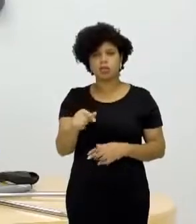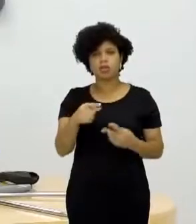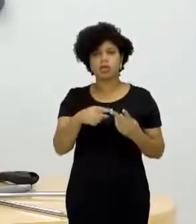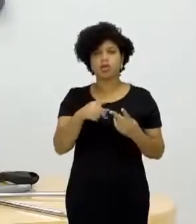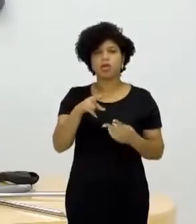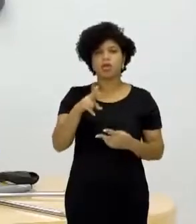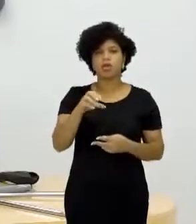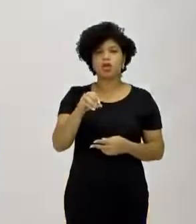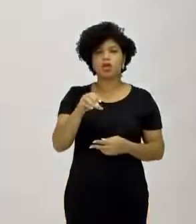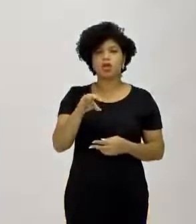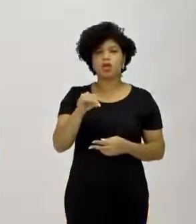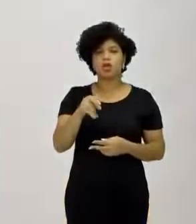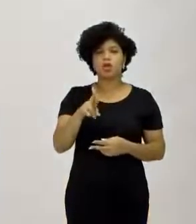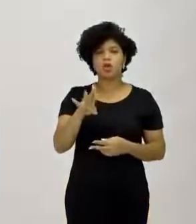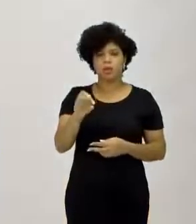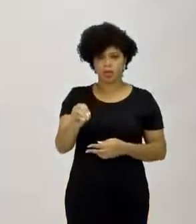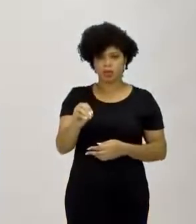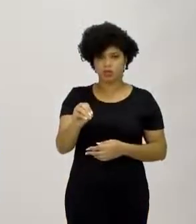gente. E aí, acertaram?